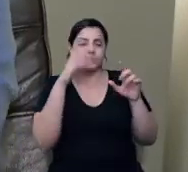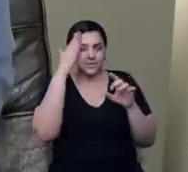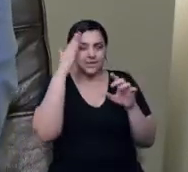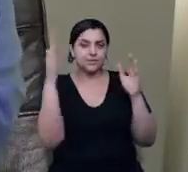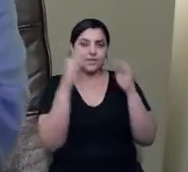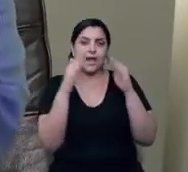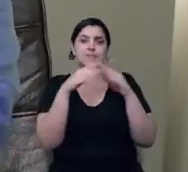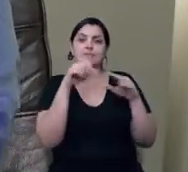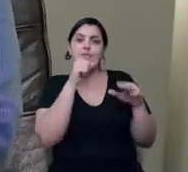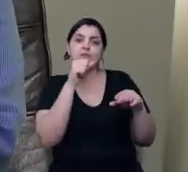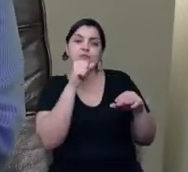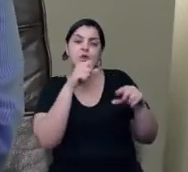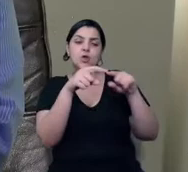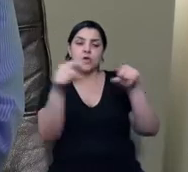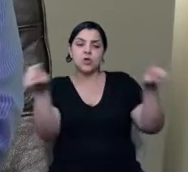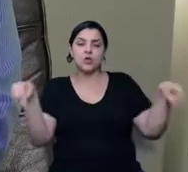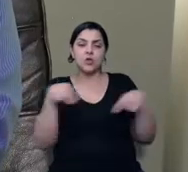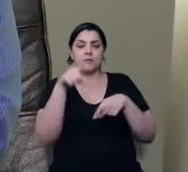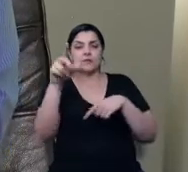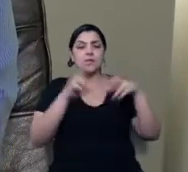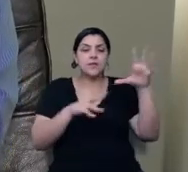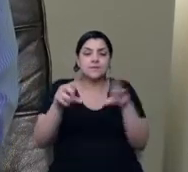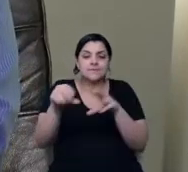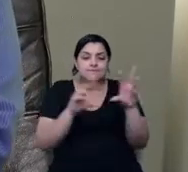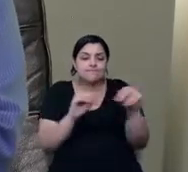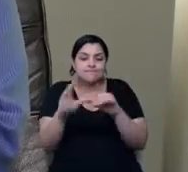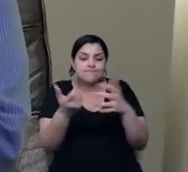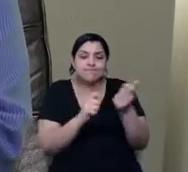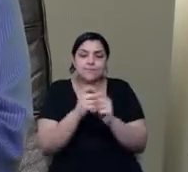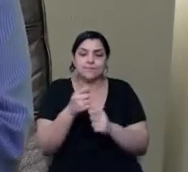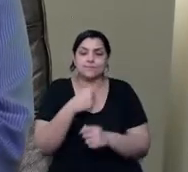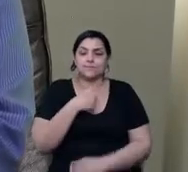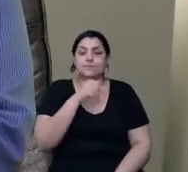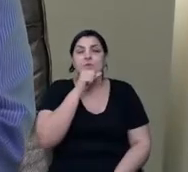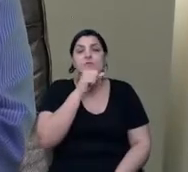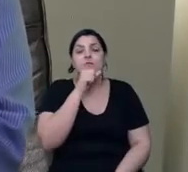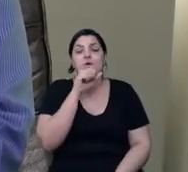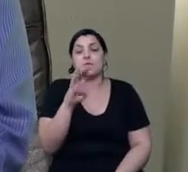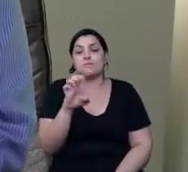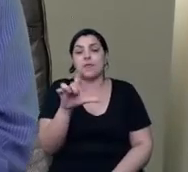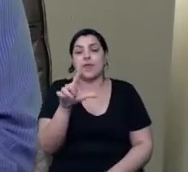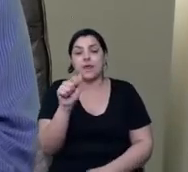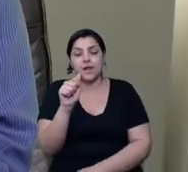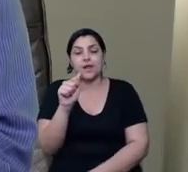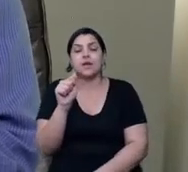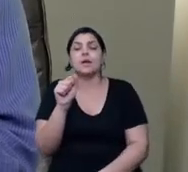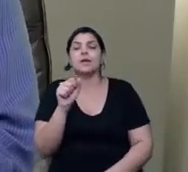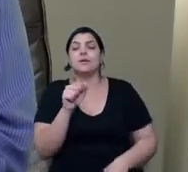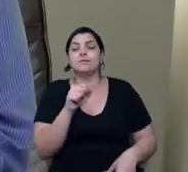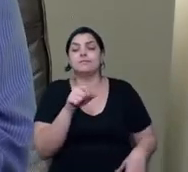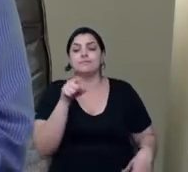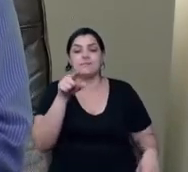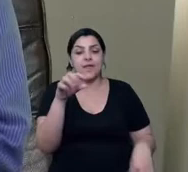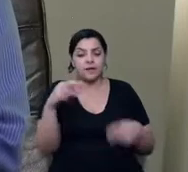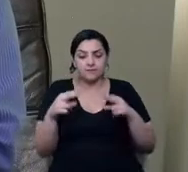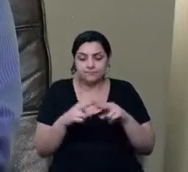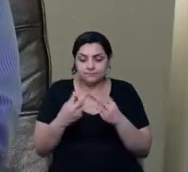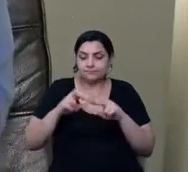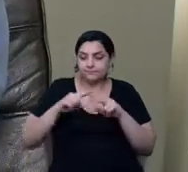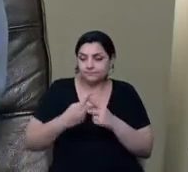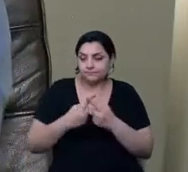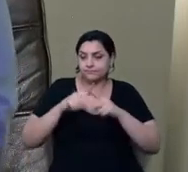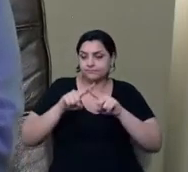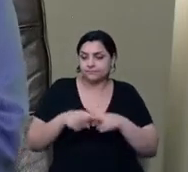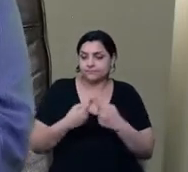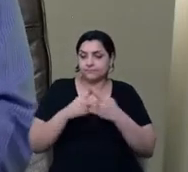estar trabalhando as coisas manuais. A minha avó, vó Bela, que a gente chama, ela era fazer crochê, ela é uma artista manual.